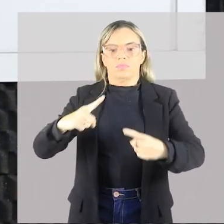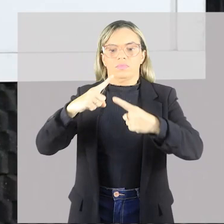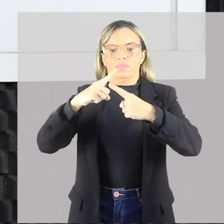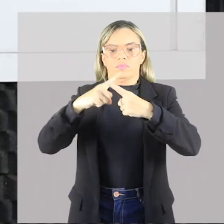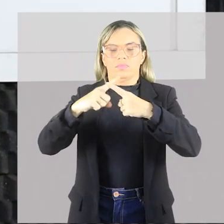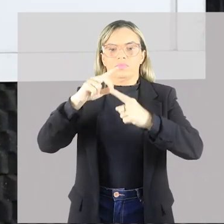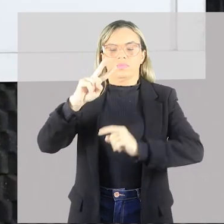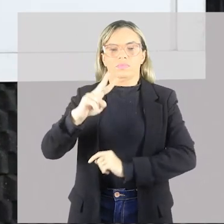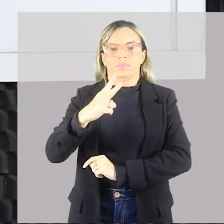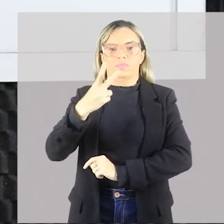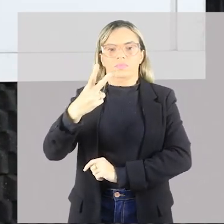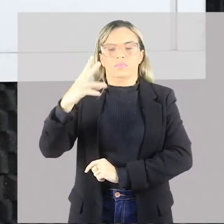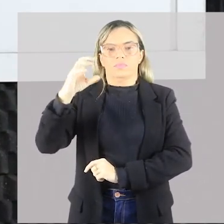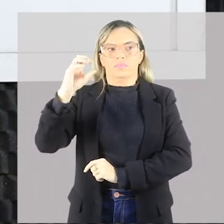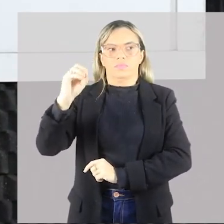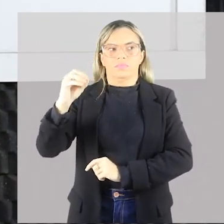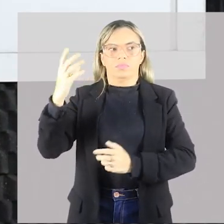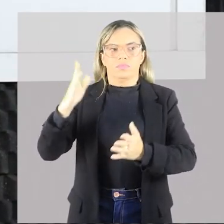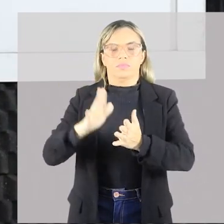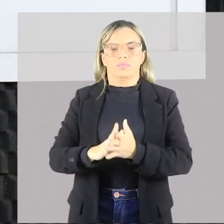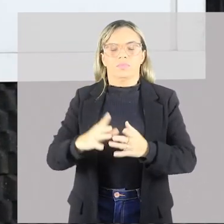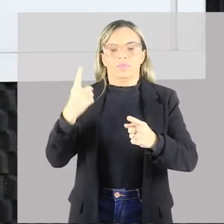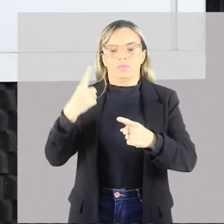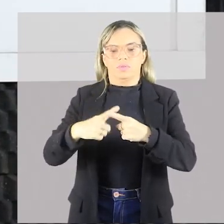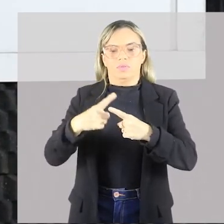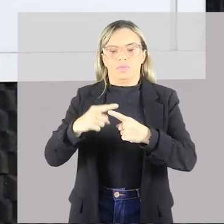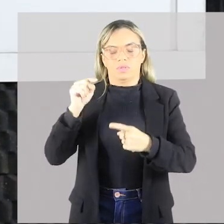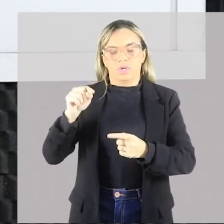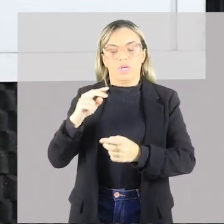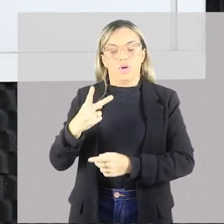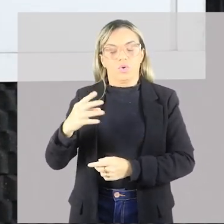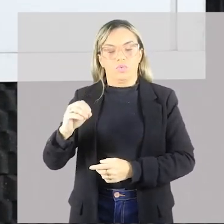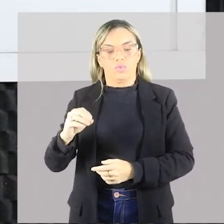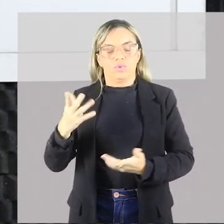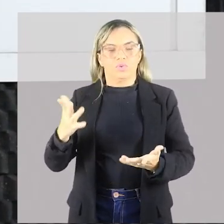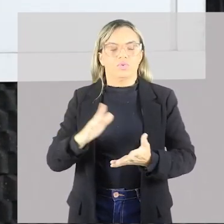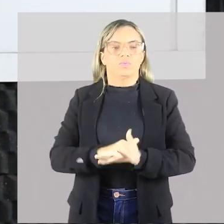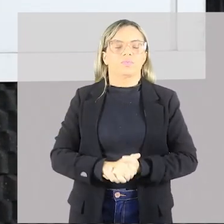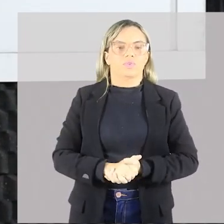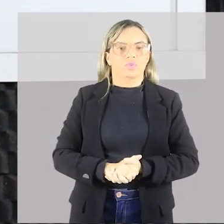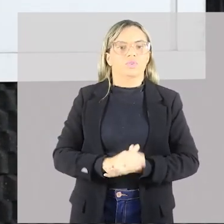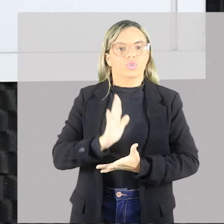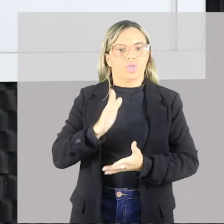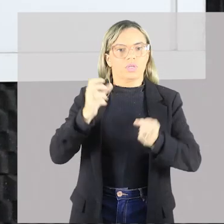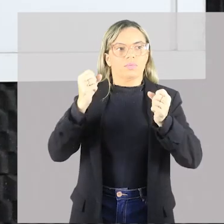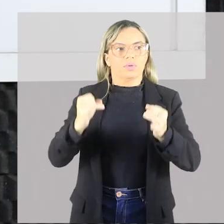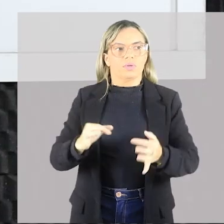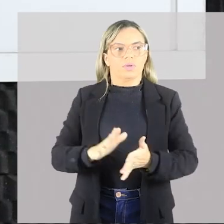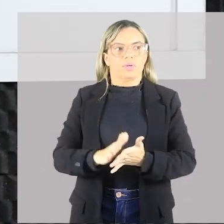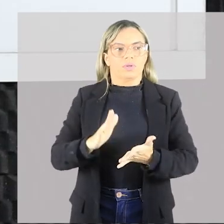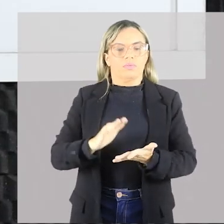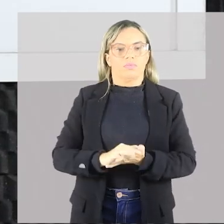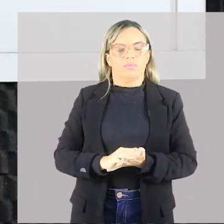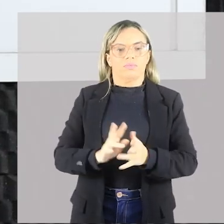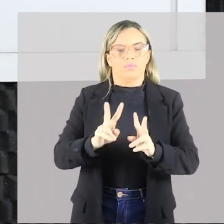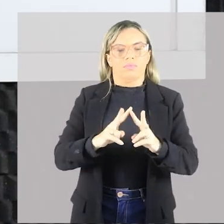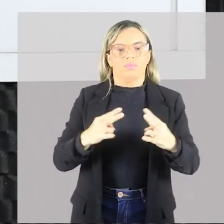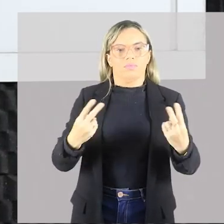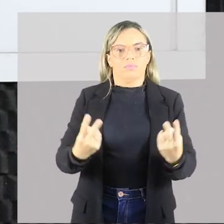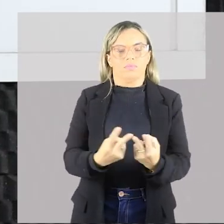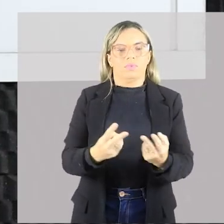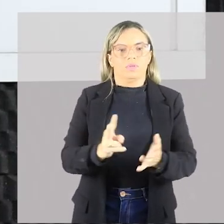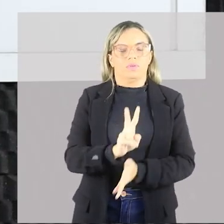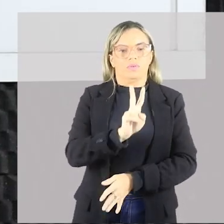20, tá? Eu expliquei porque é o 20, né? Então, você tem um volume inicial, vou chamar aqui de VI,